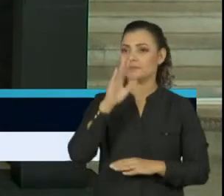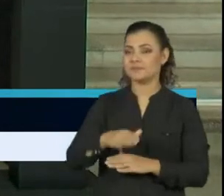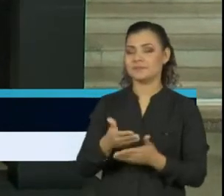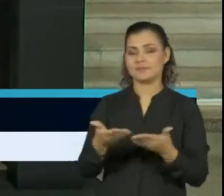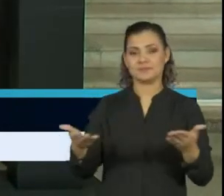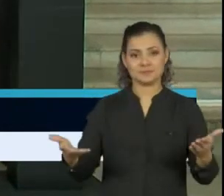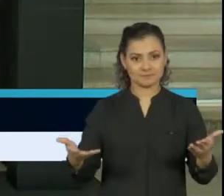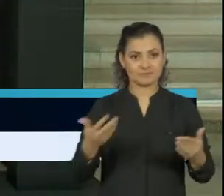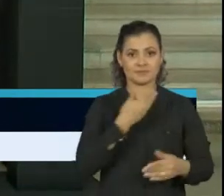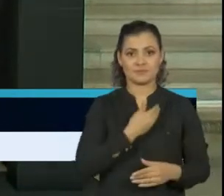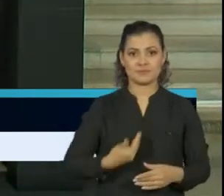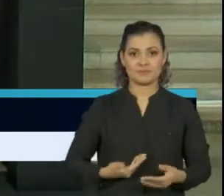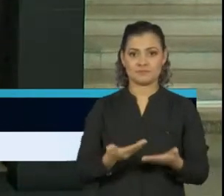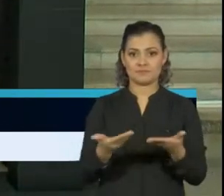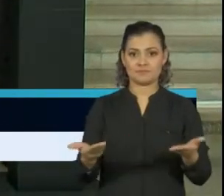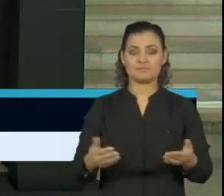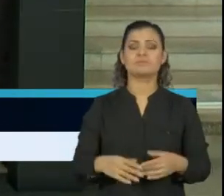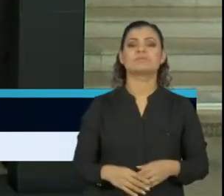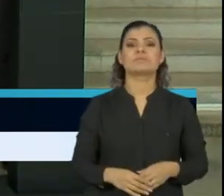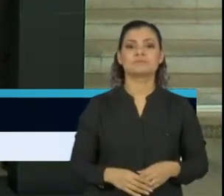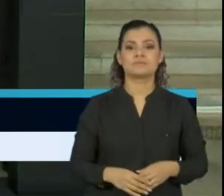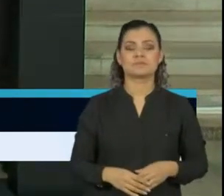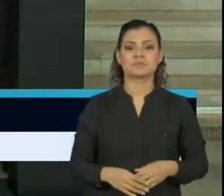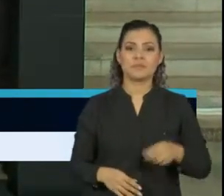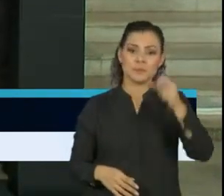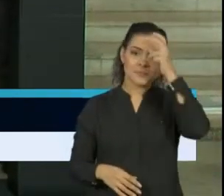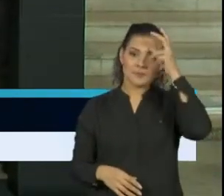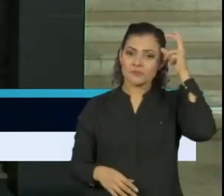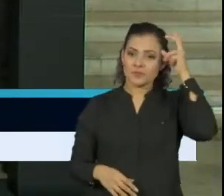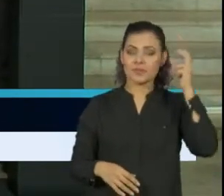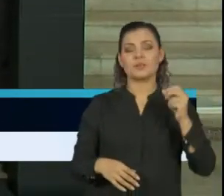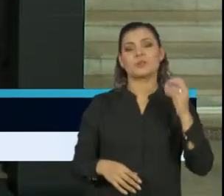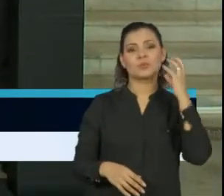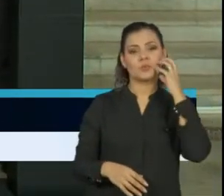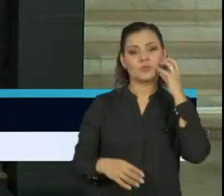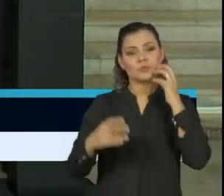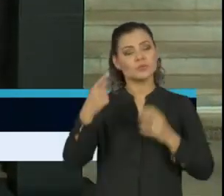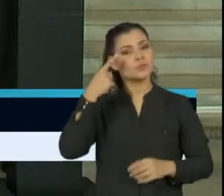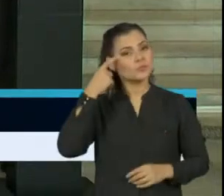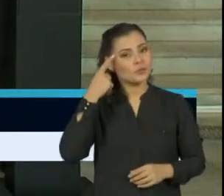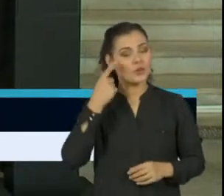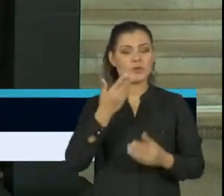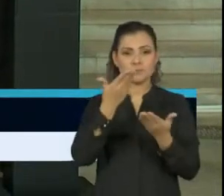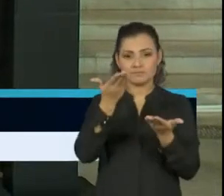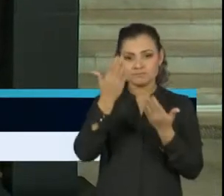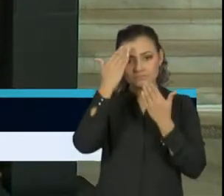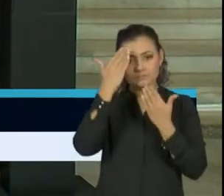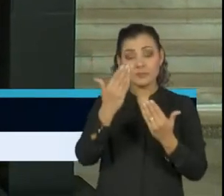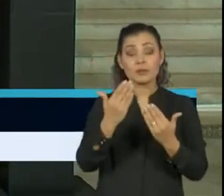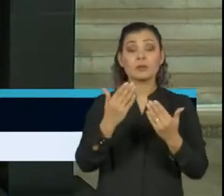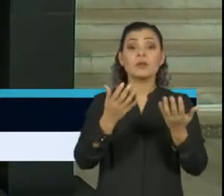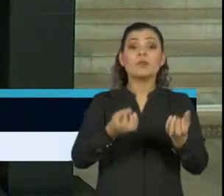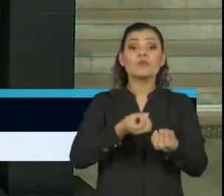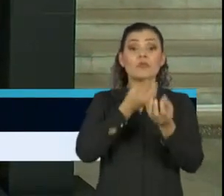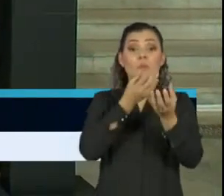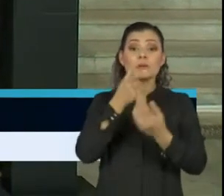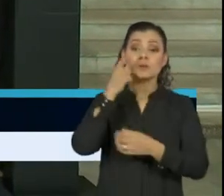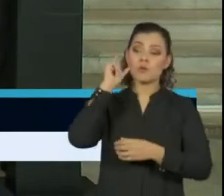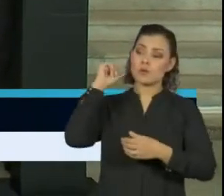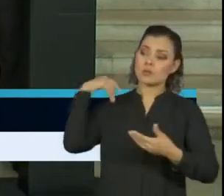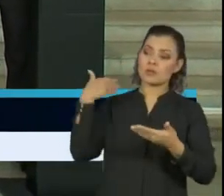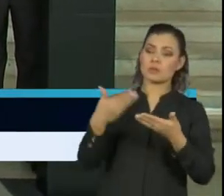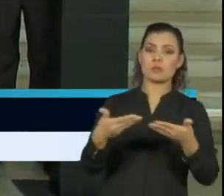todos. Boa tarde, governador. Boa tarde, prefeito. Muito obrigado aqui. Eu queria passar os dados de ontem para